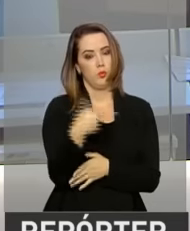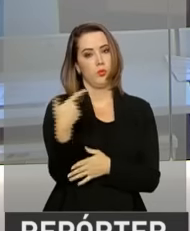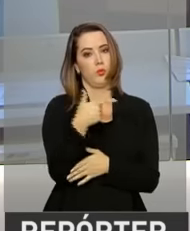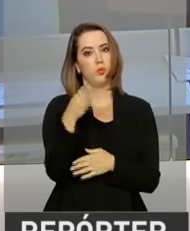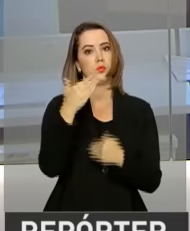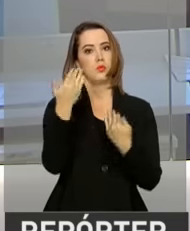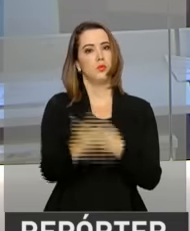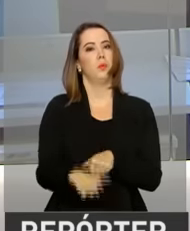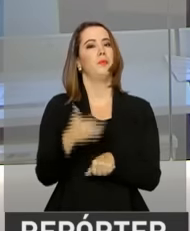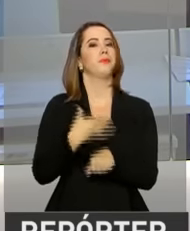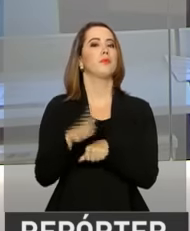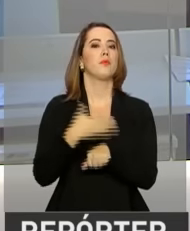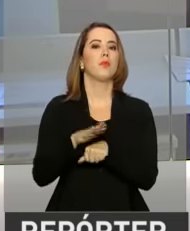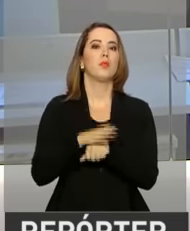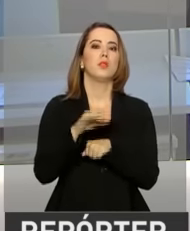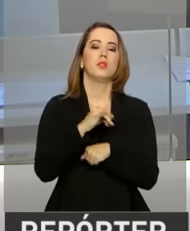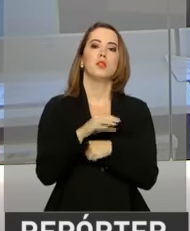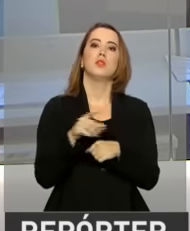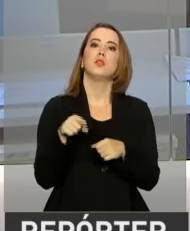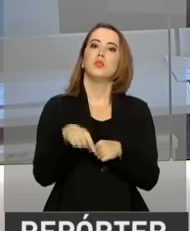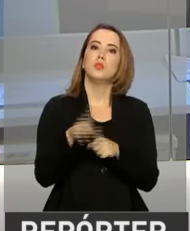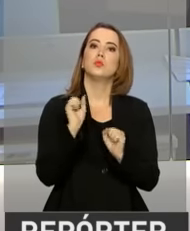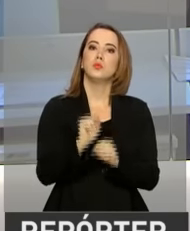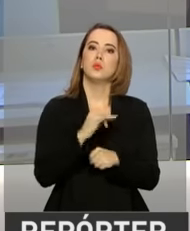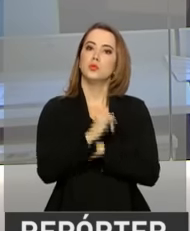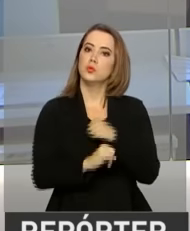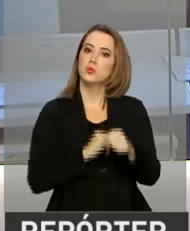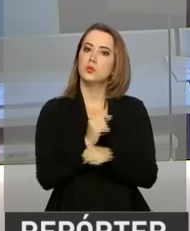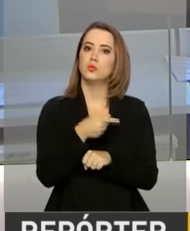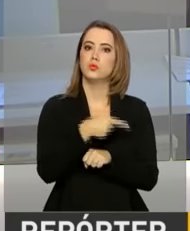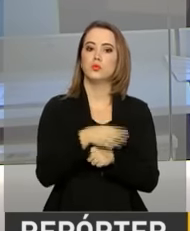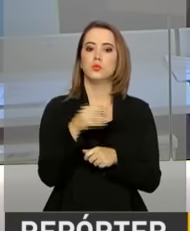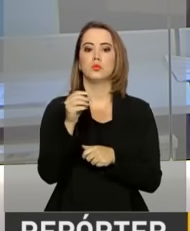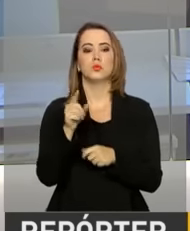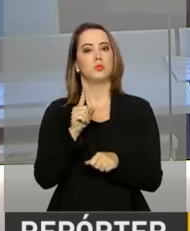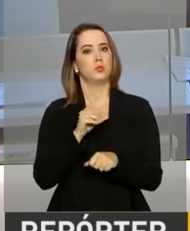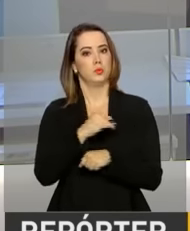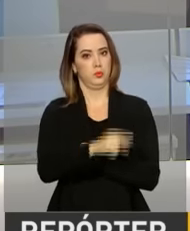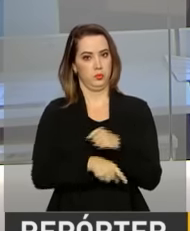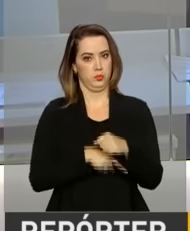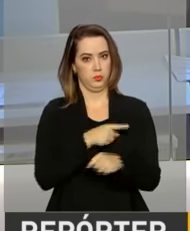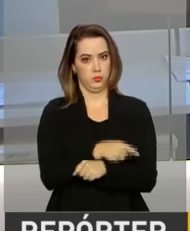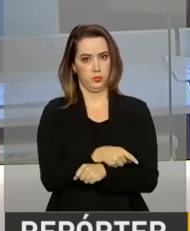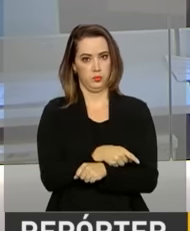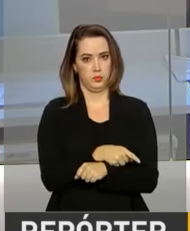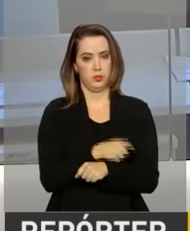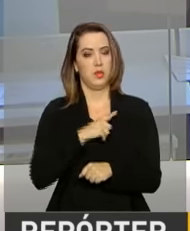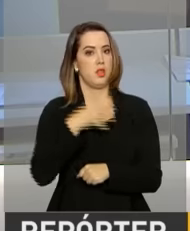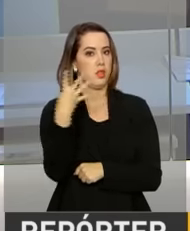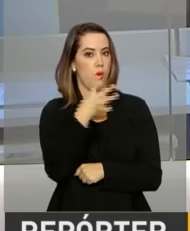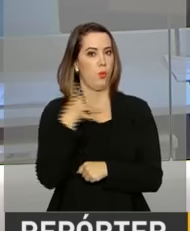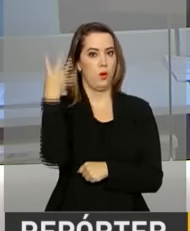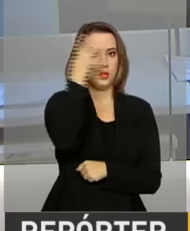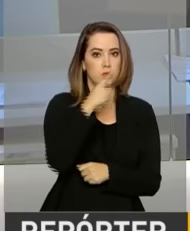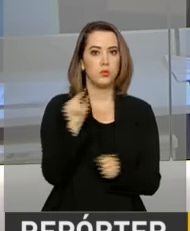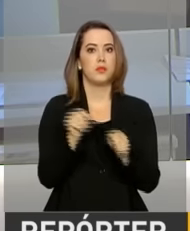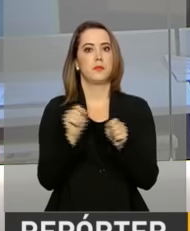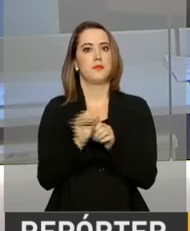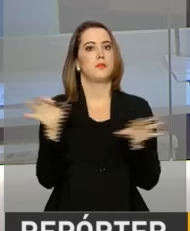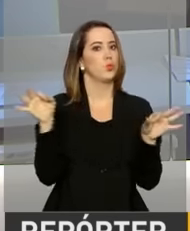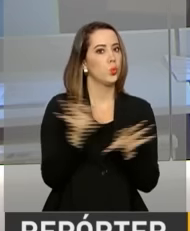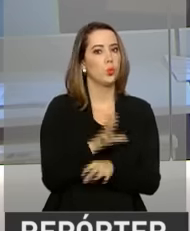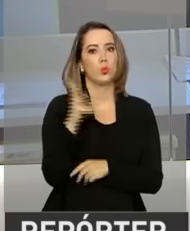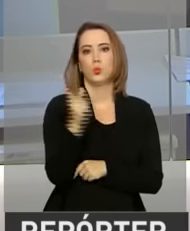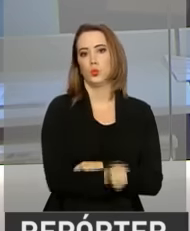a inscrição pode ser feita de graça na plataforma oficial hora do Enem os alunos têm 4 horas para resolver o simulado que tem